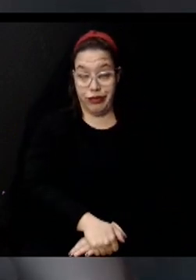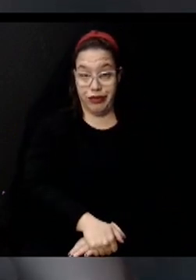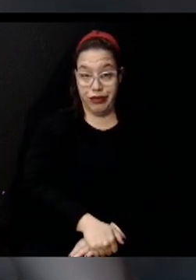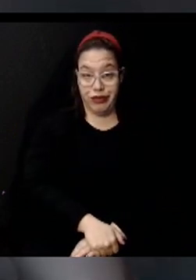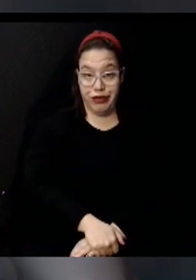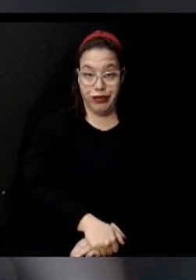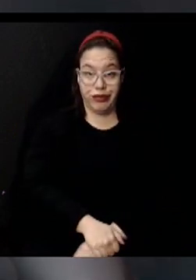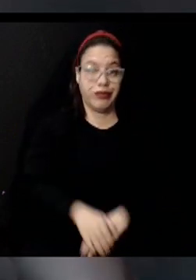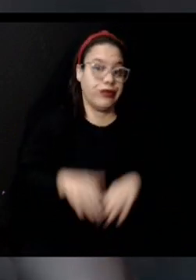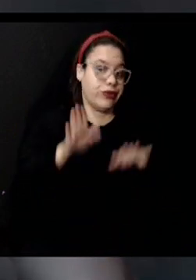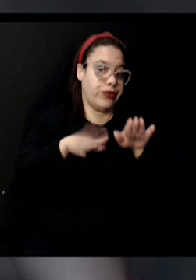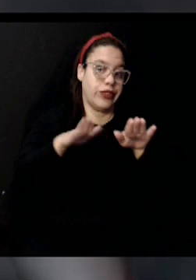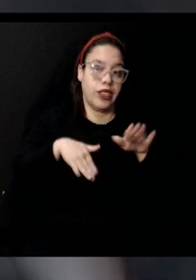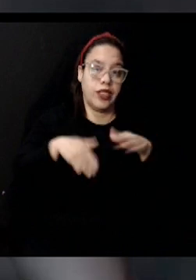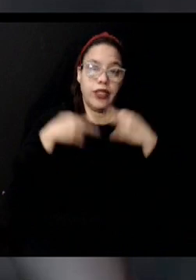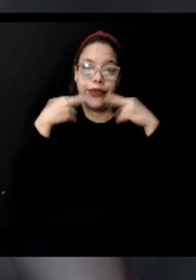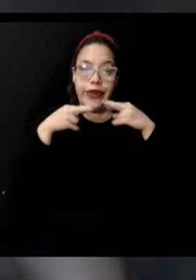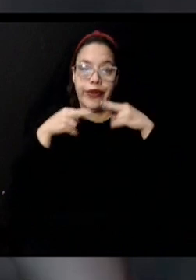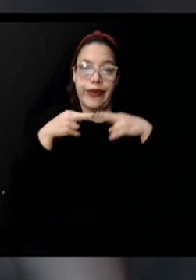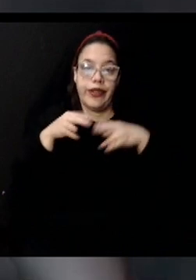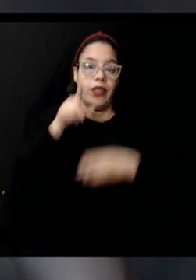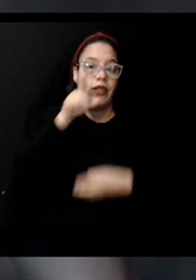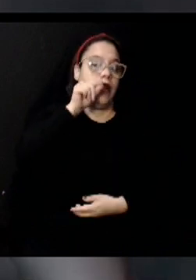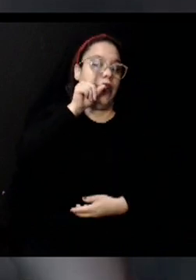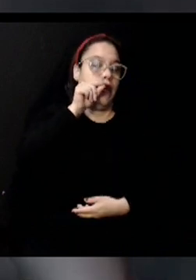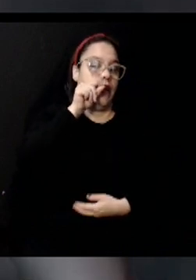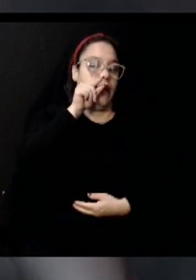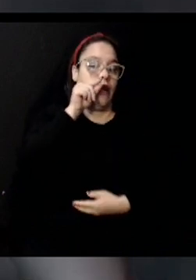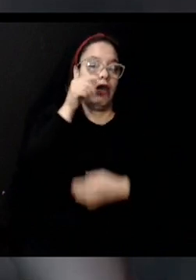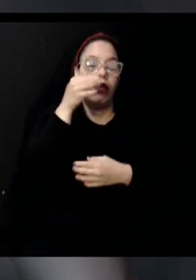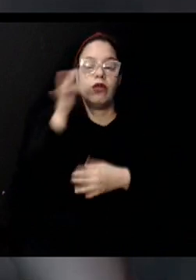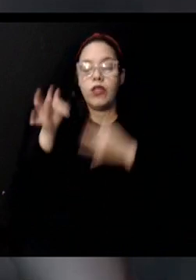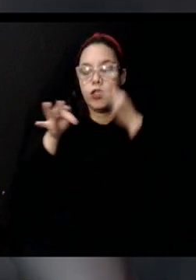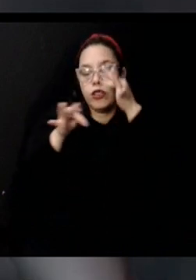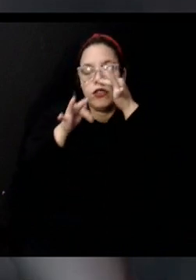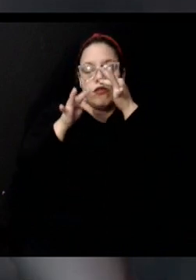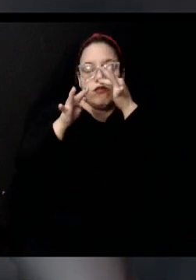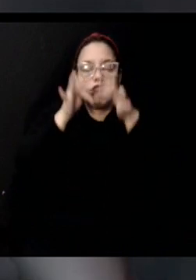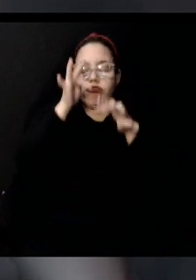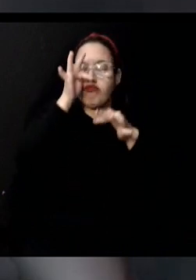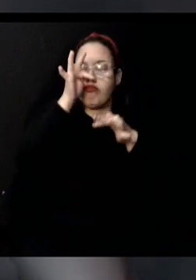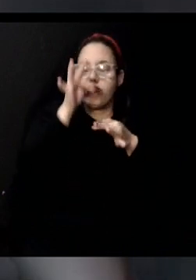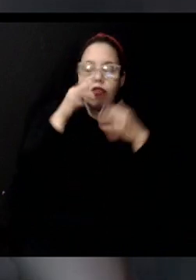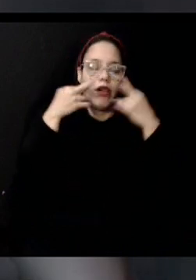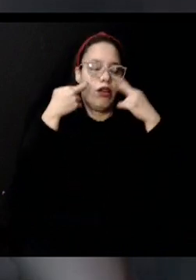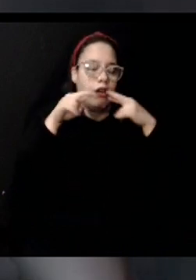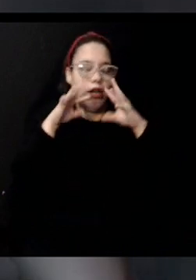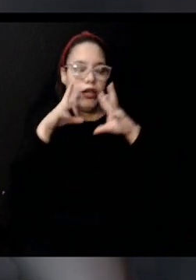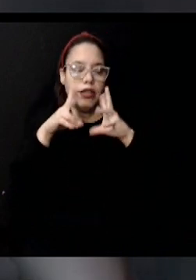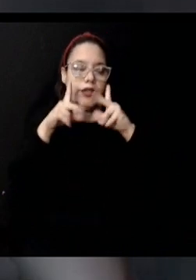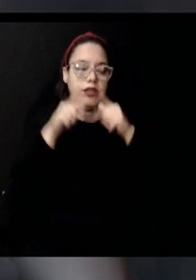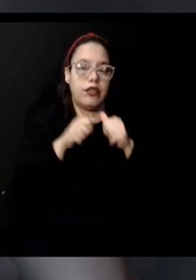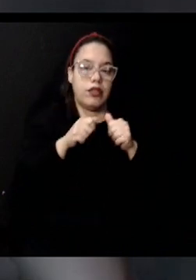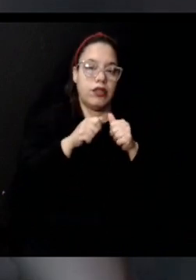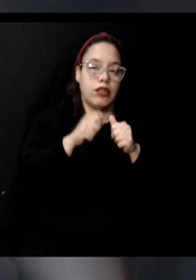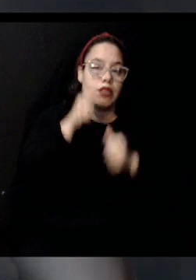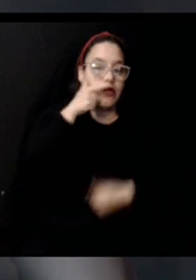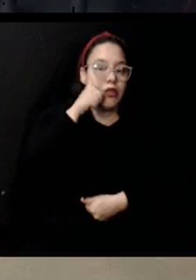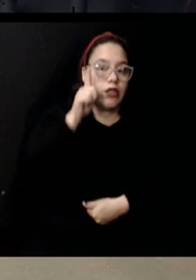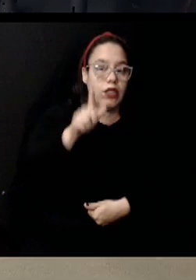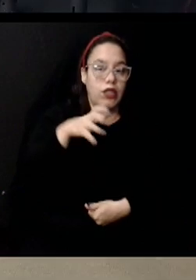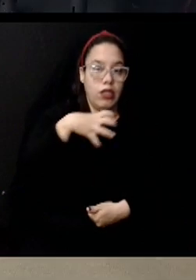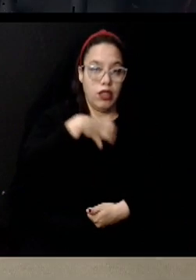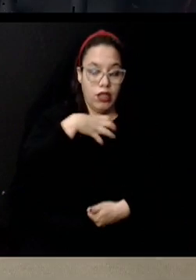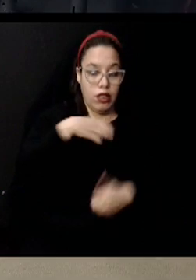trânsito, ela reclama do pássaro, ela reclama da flor, então é aquela pessoa que reclama de tudo porque ela não consegue se encarar. Ela